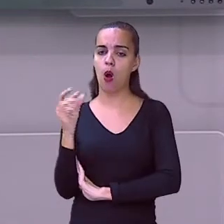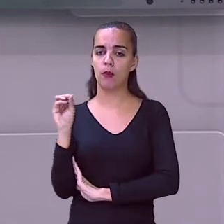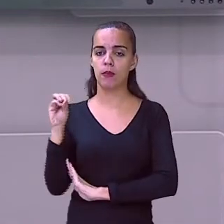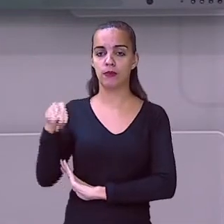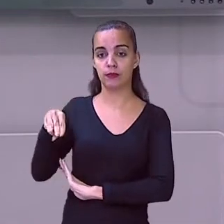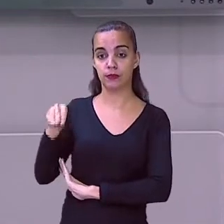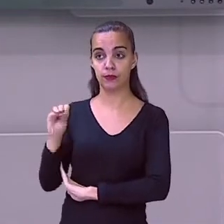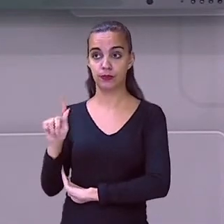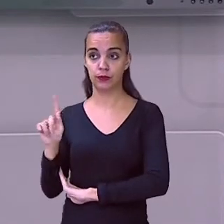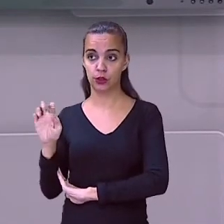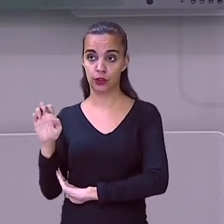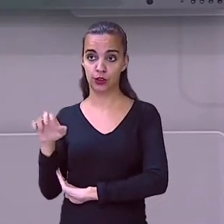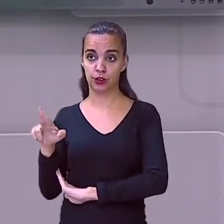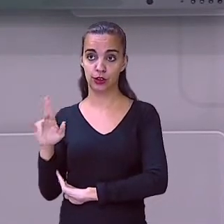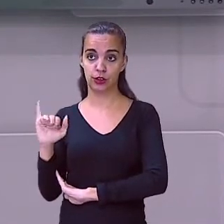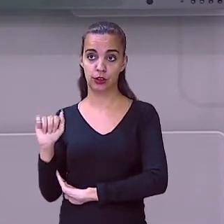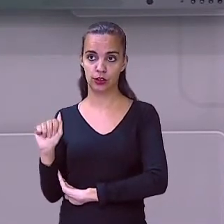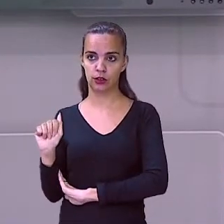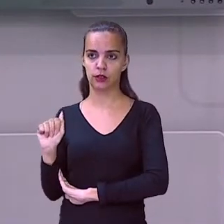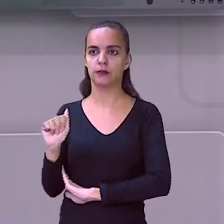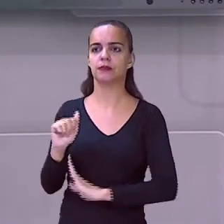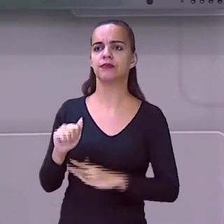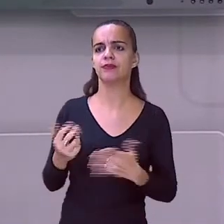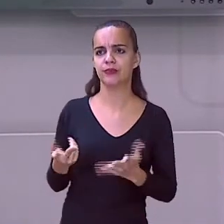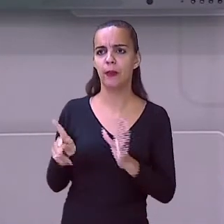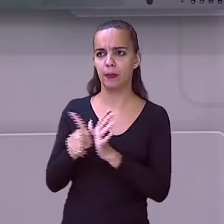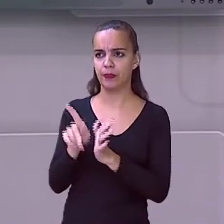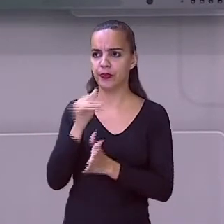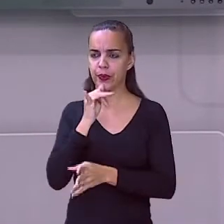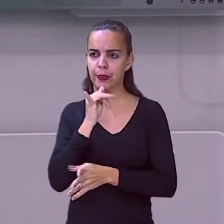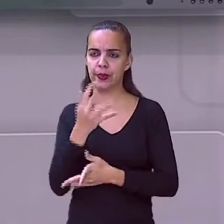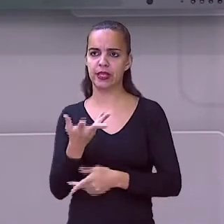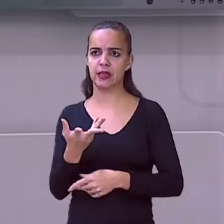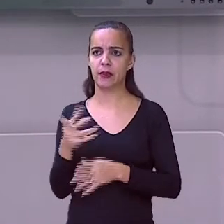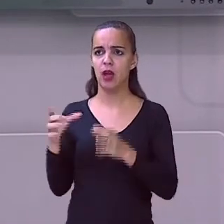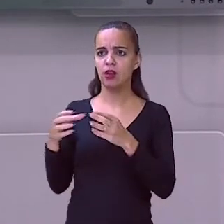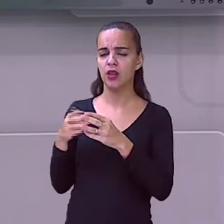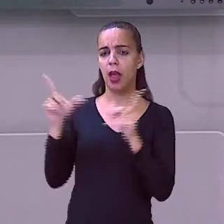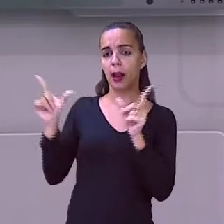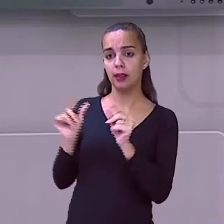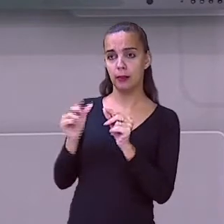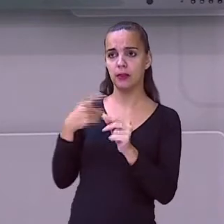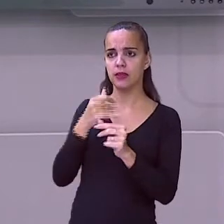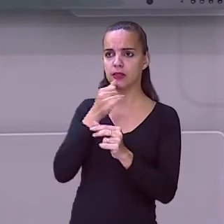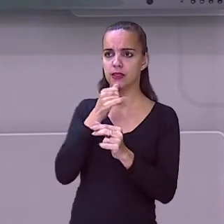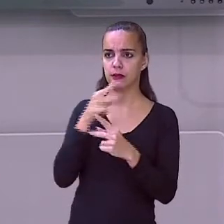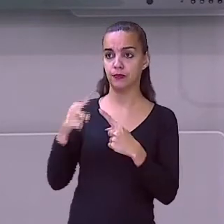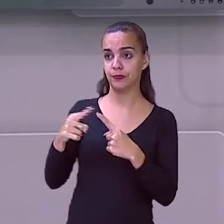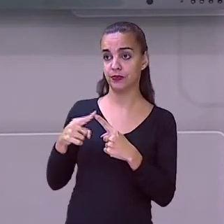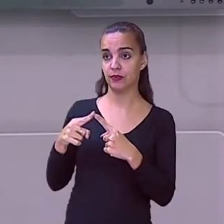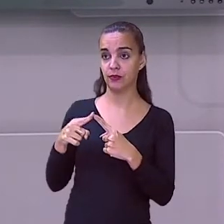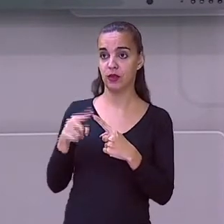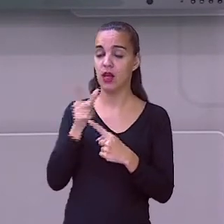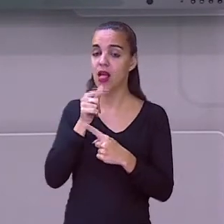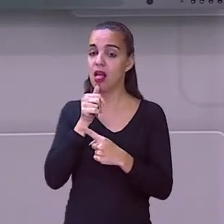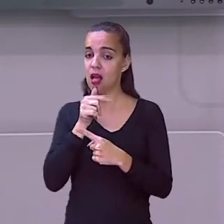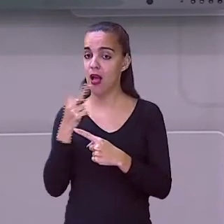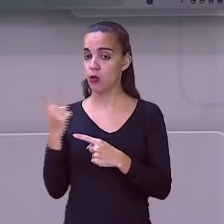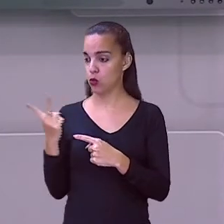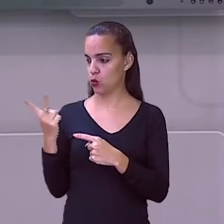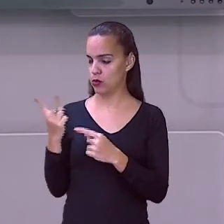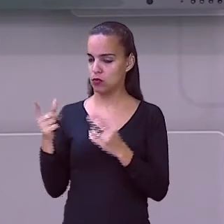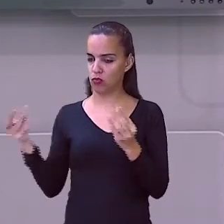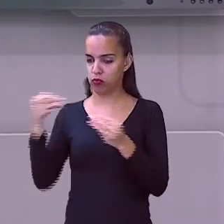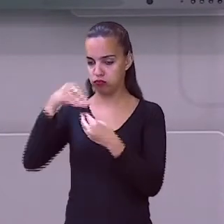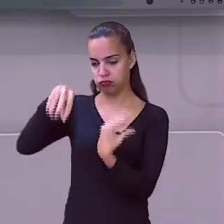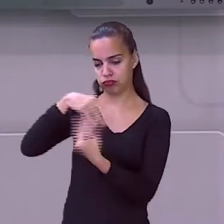das homogêneas. Então, a mistura homogênea, ela pode ter componentes líquidos, né?